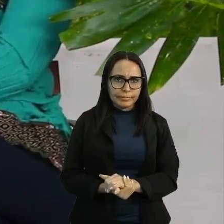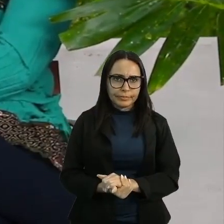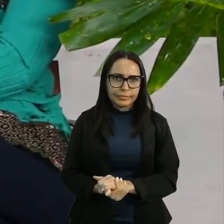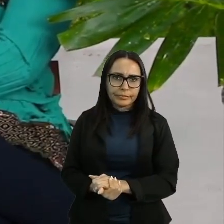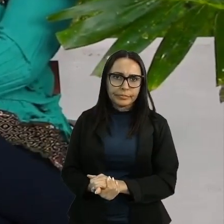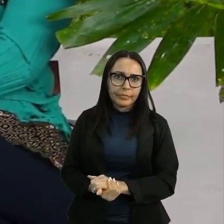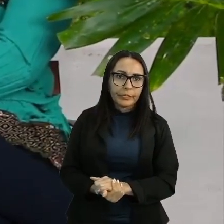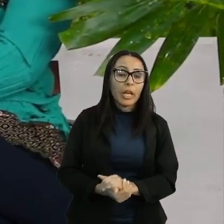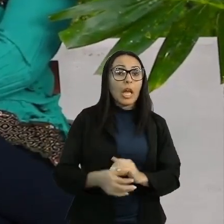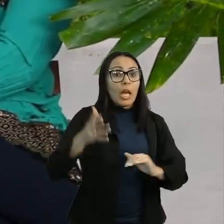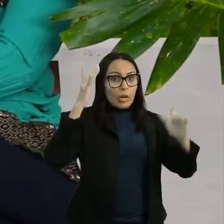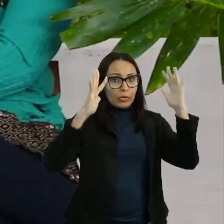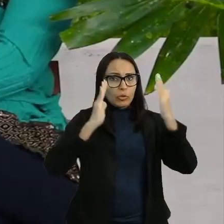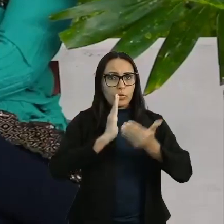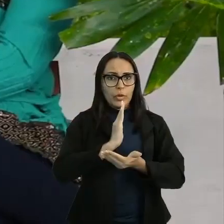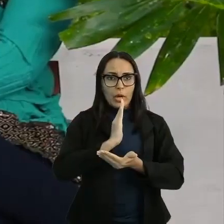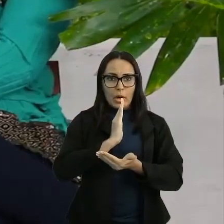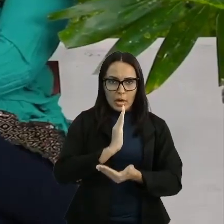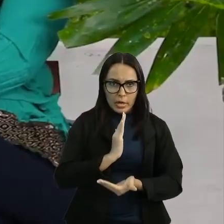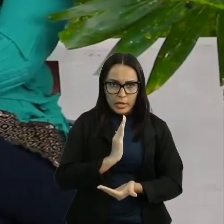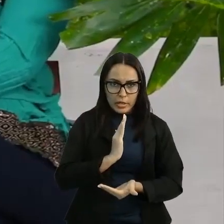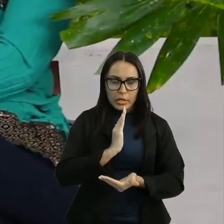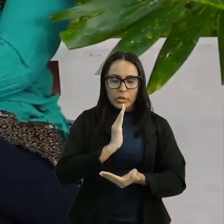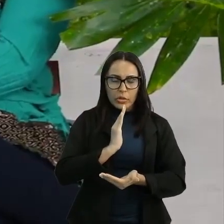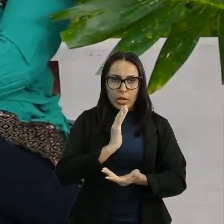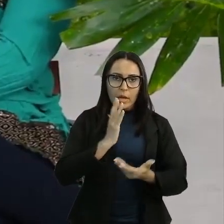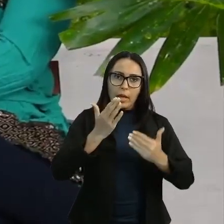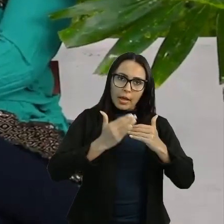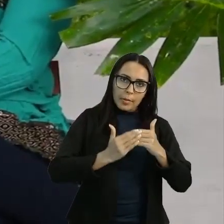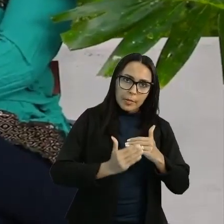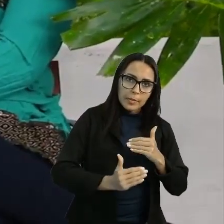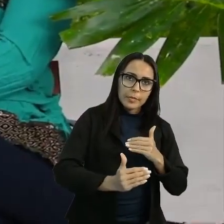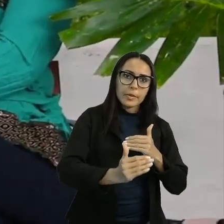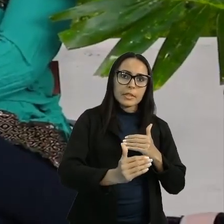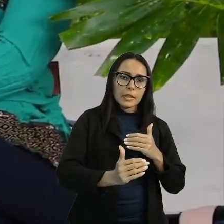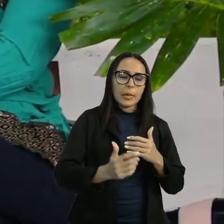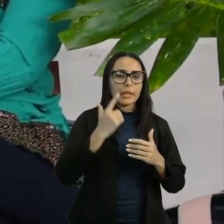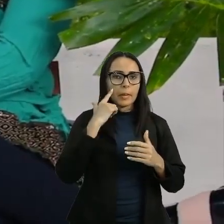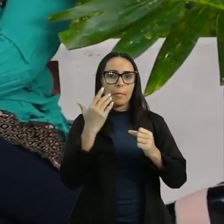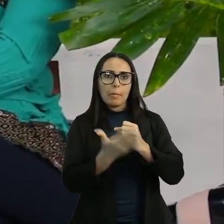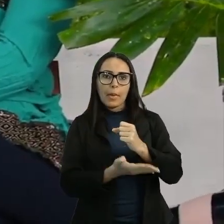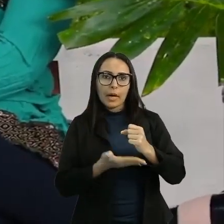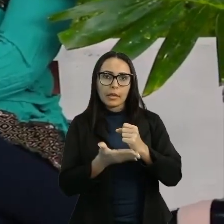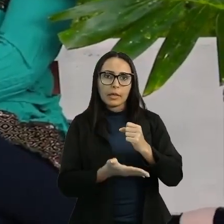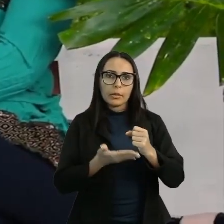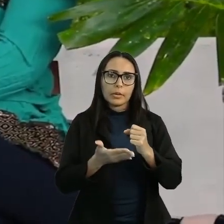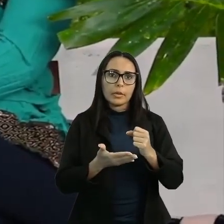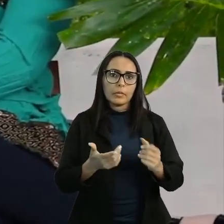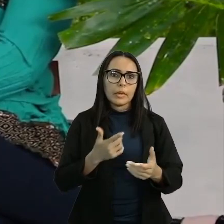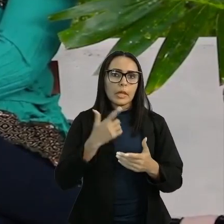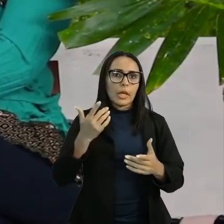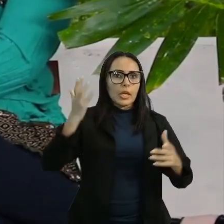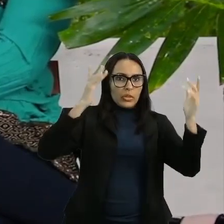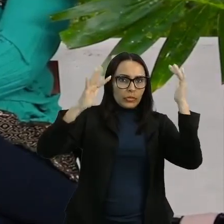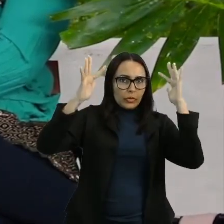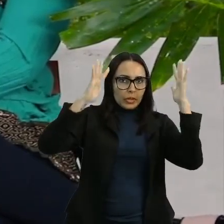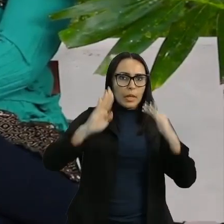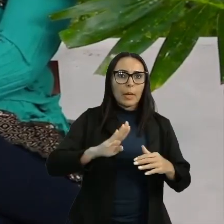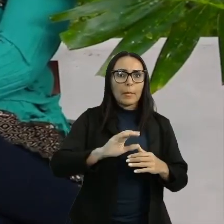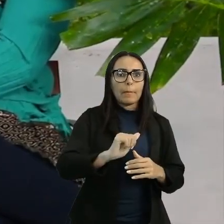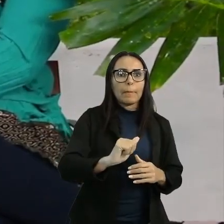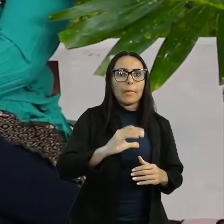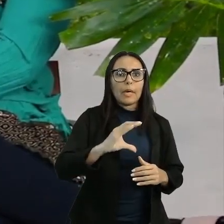muito pela maneira como eles falavam sobre Deus, né? Eu achei um jeito muito diferente de se aproximar da espiritualidade, né? Falar em criar uma relação,